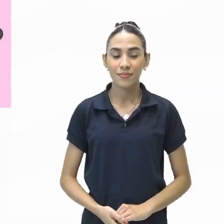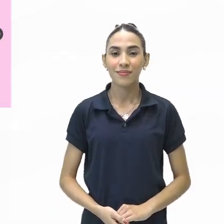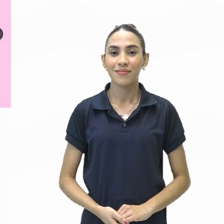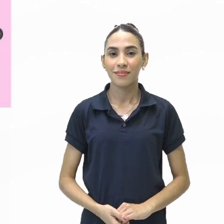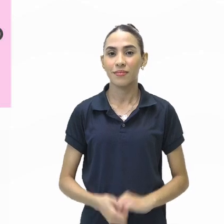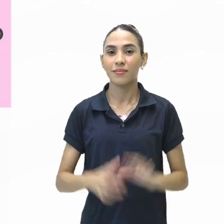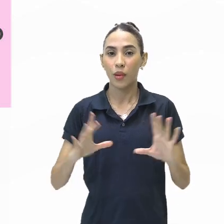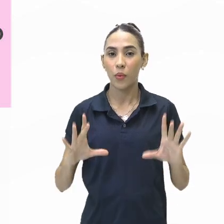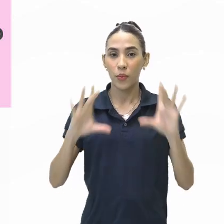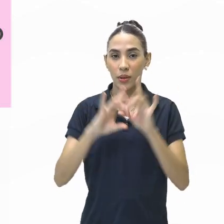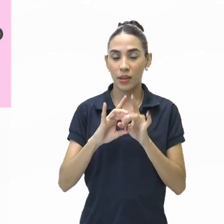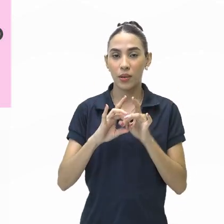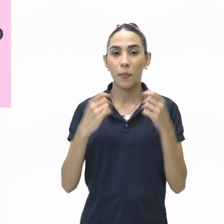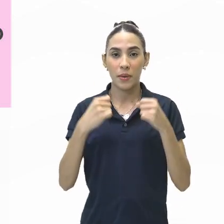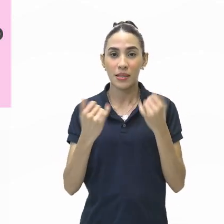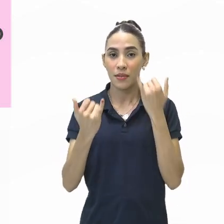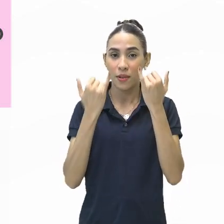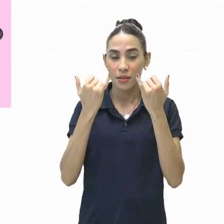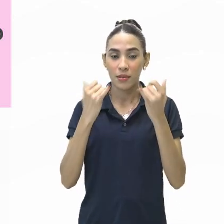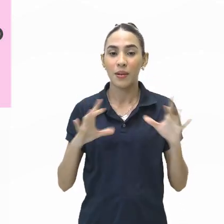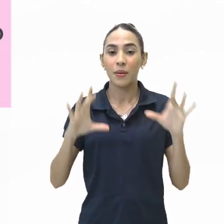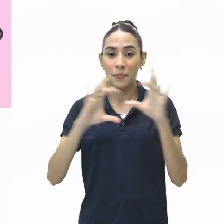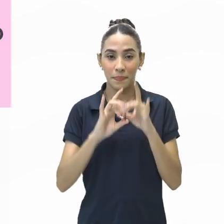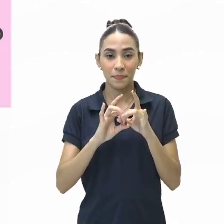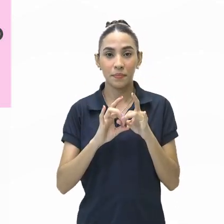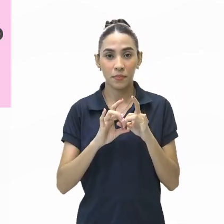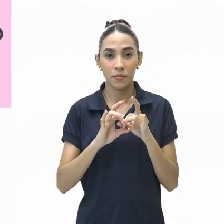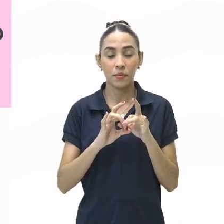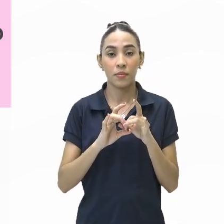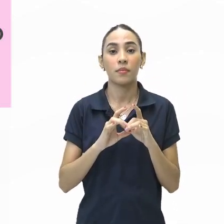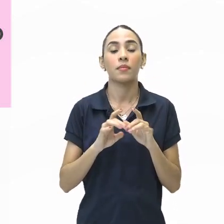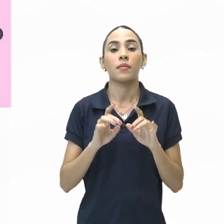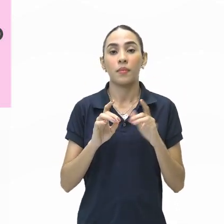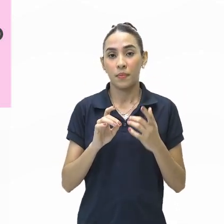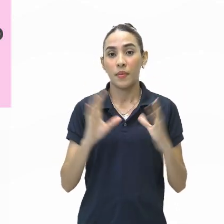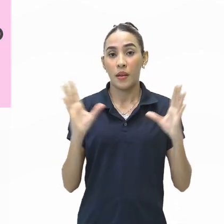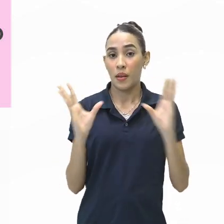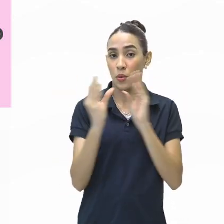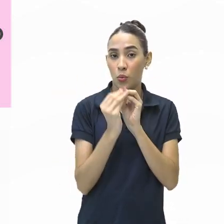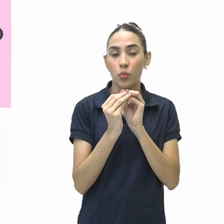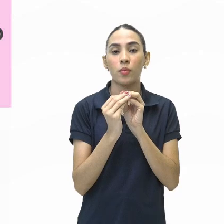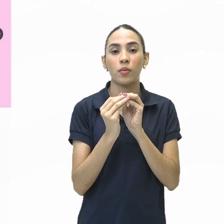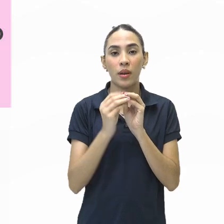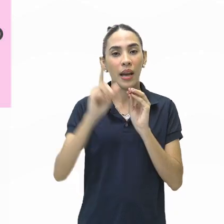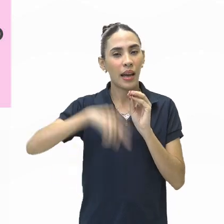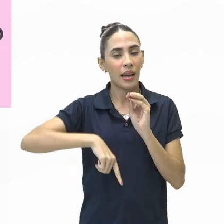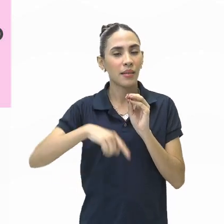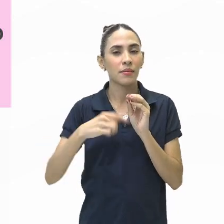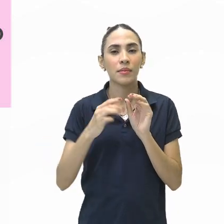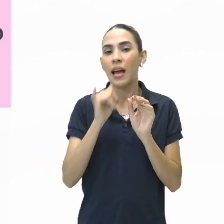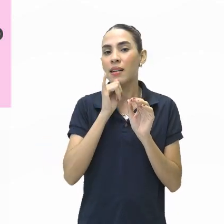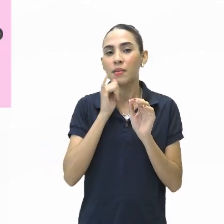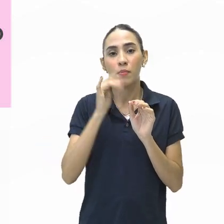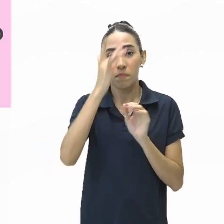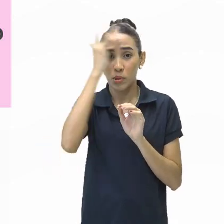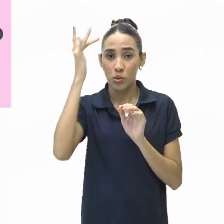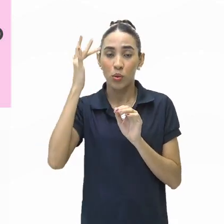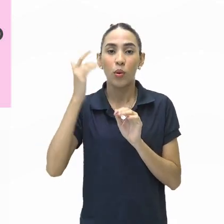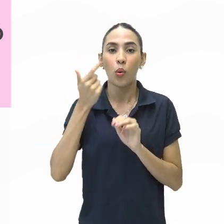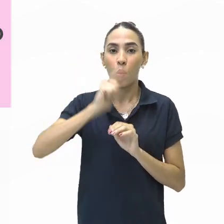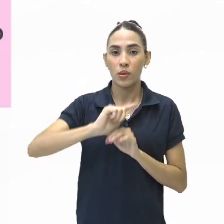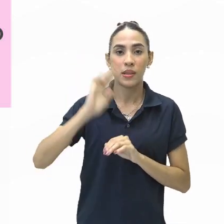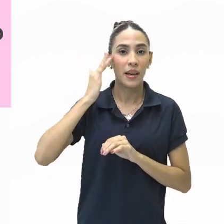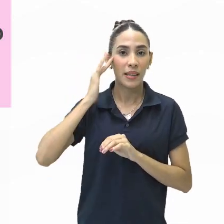que conectar essas informações. Poder para ficar um resumo conciso, um resumo que a pessoa entenda